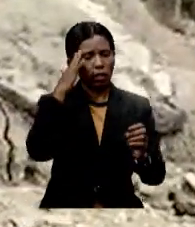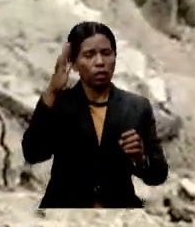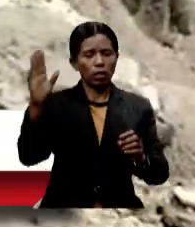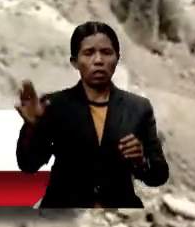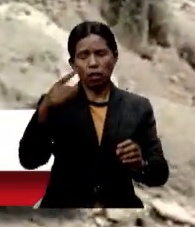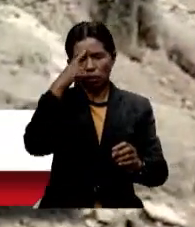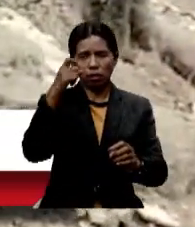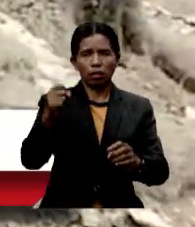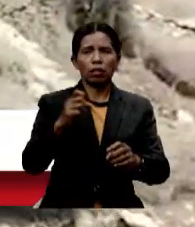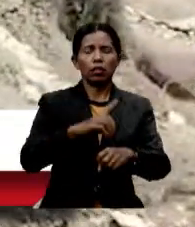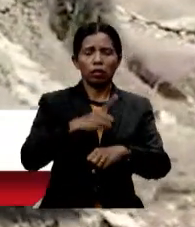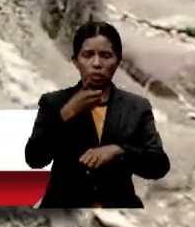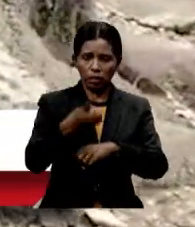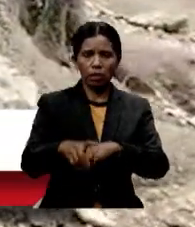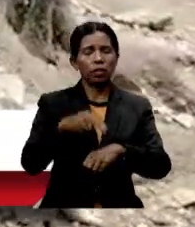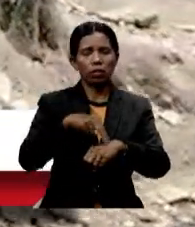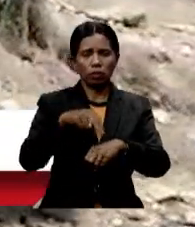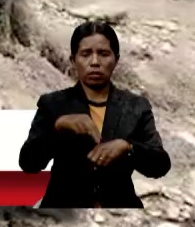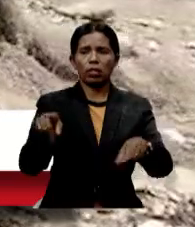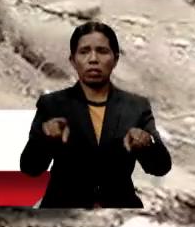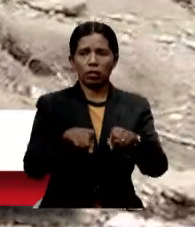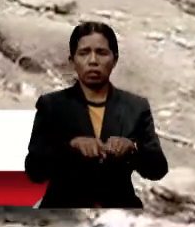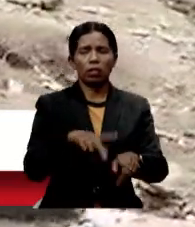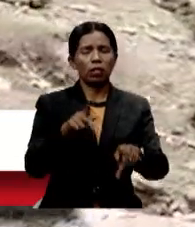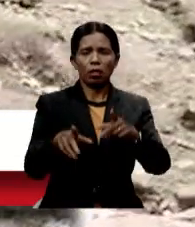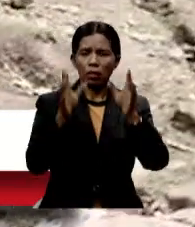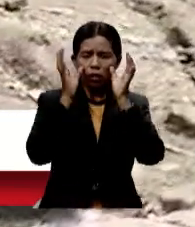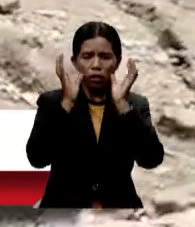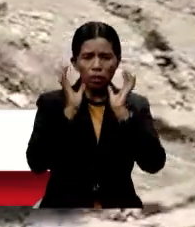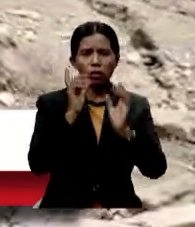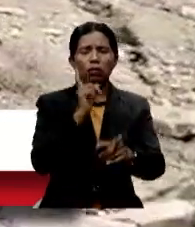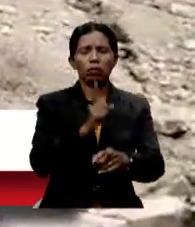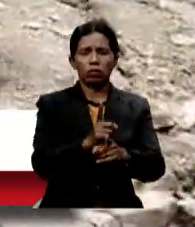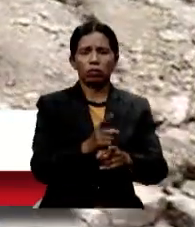aconteça, mas acontece essa, né? Como ele era triste, teve, não, haler,